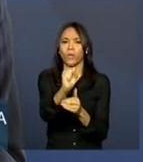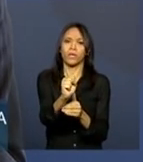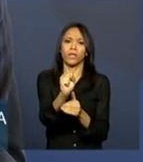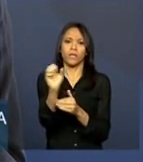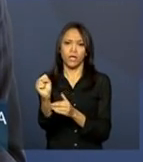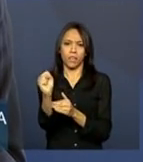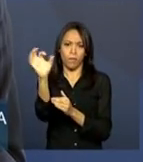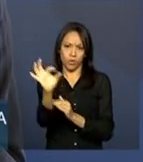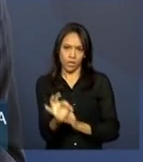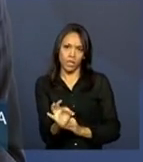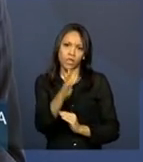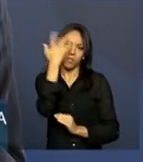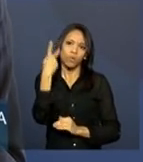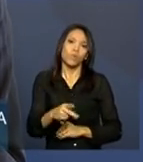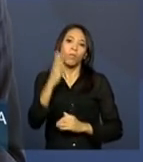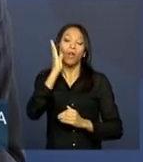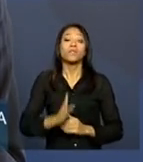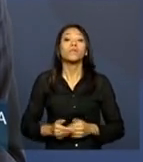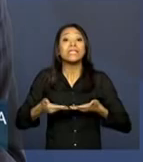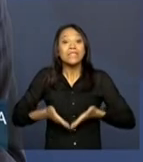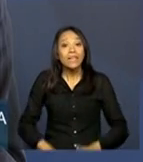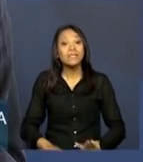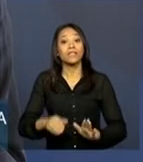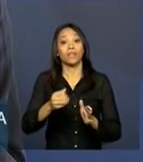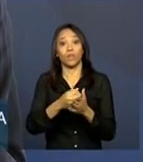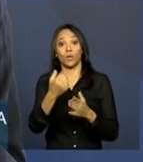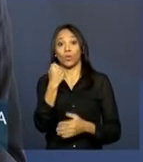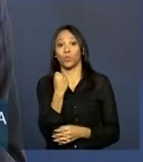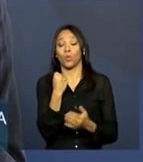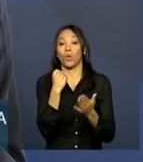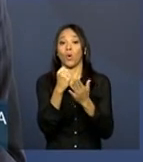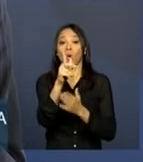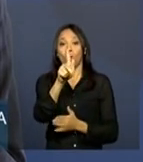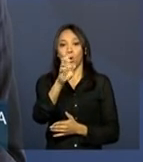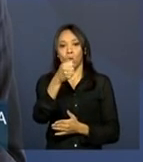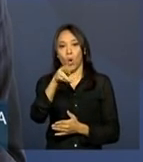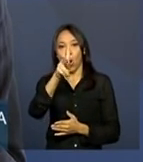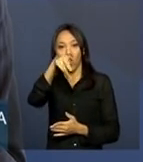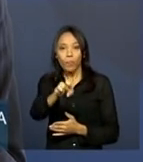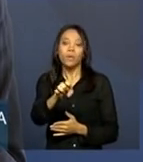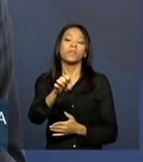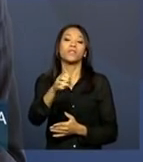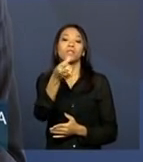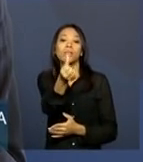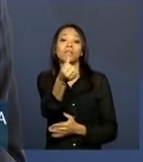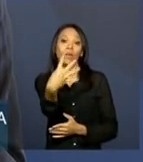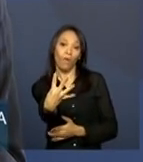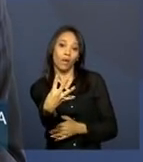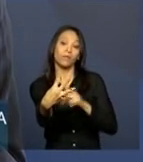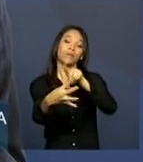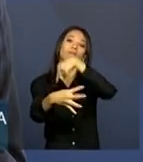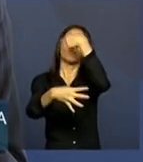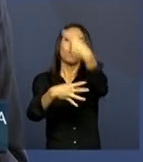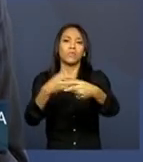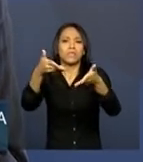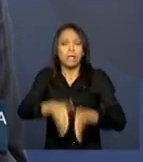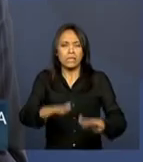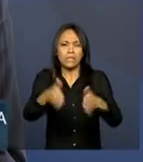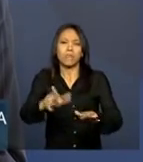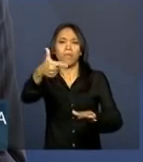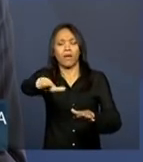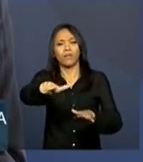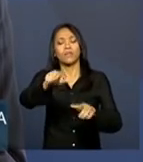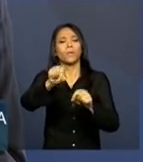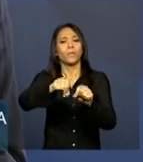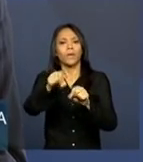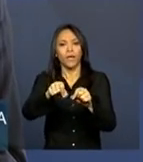brasileiros nasceram após o golpe de 64 e 80 milhões posteriormente ao final da ditadura em 1985